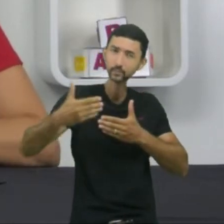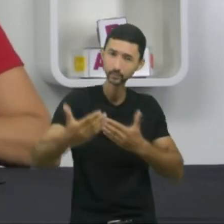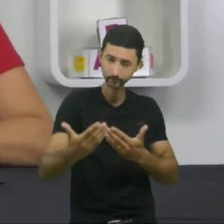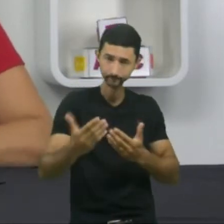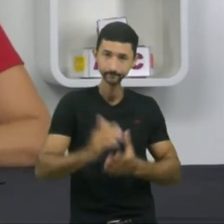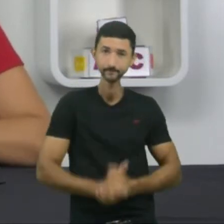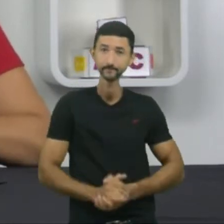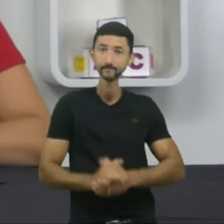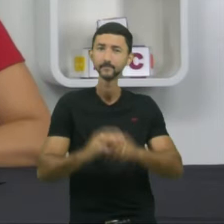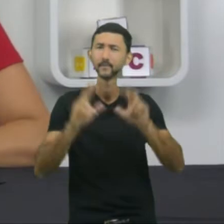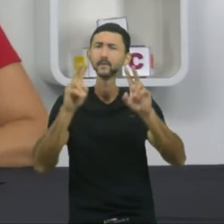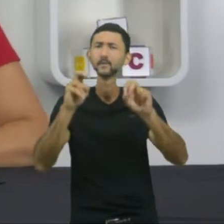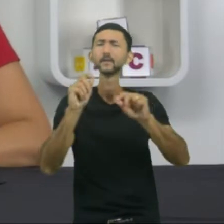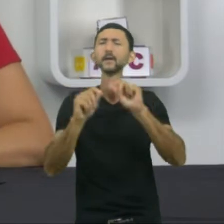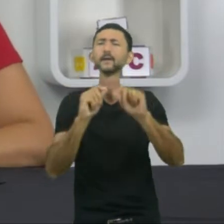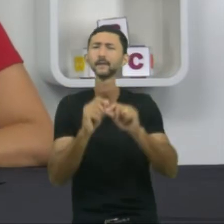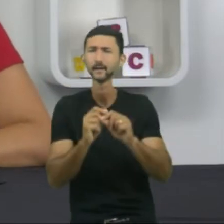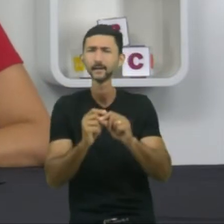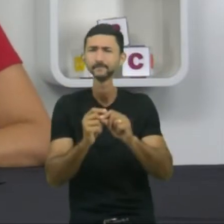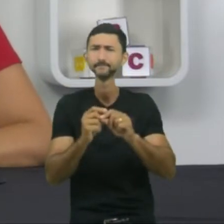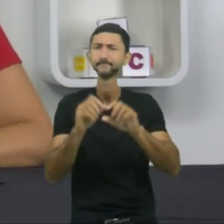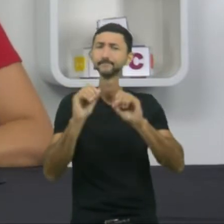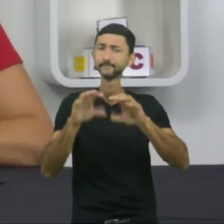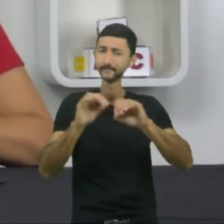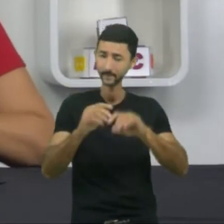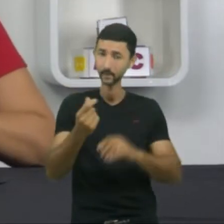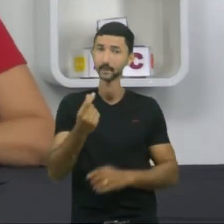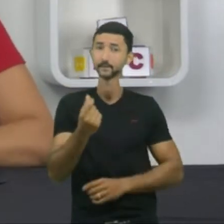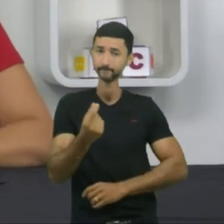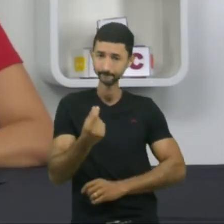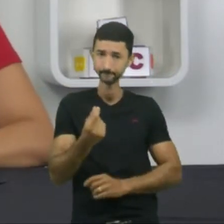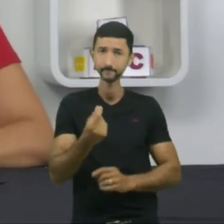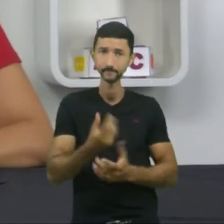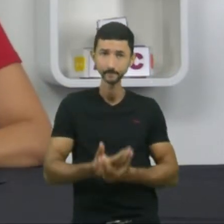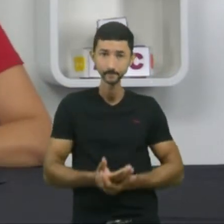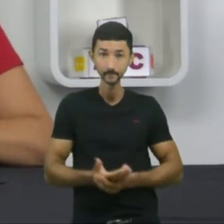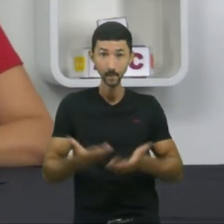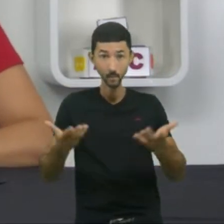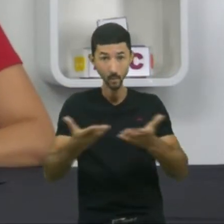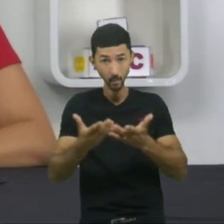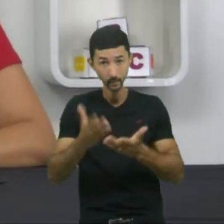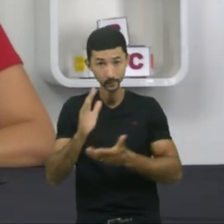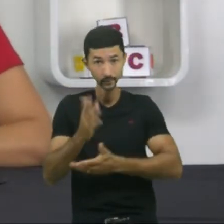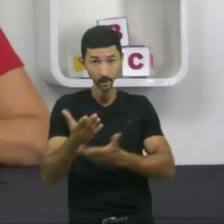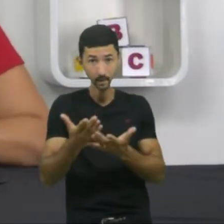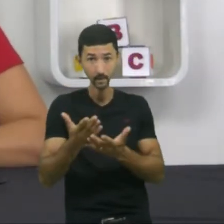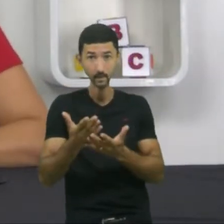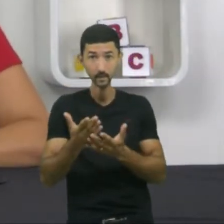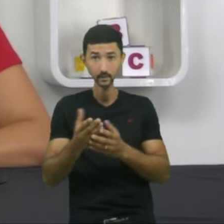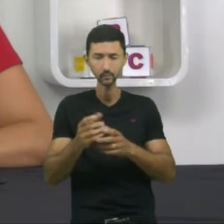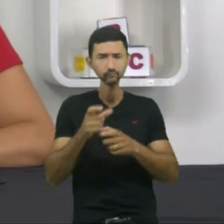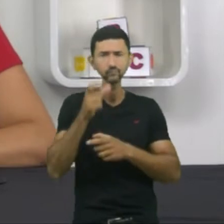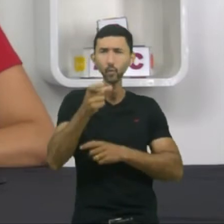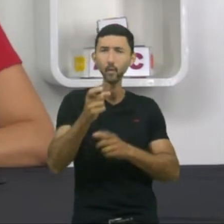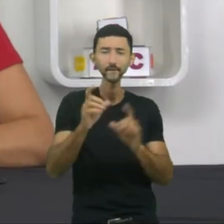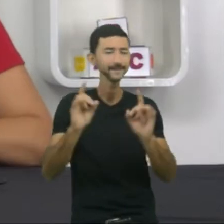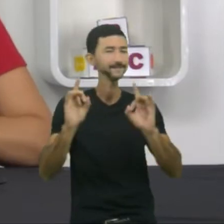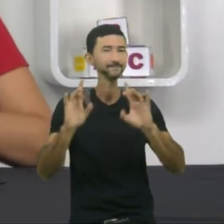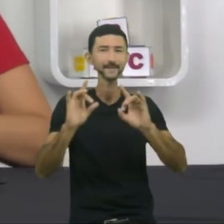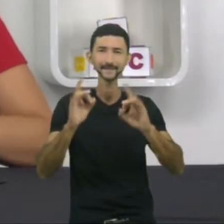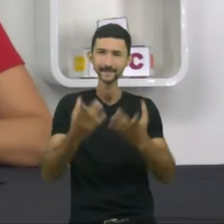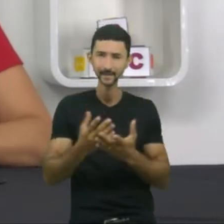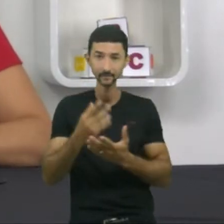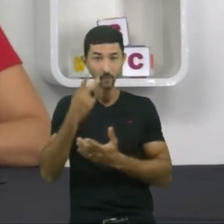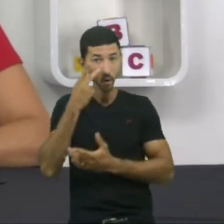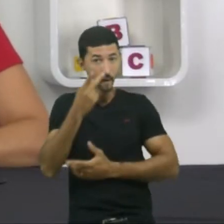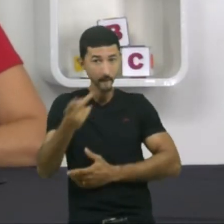aulas sobre educação financeira. Então, desde já, eu te faço um convite todo especial.